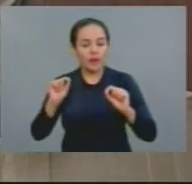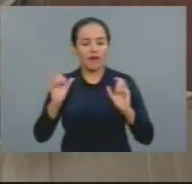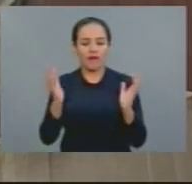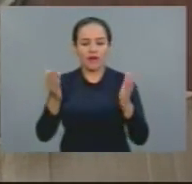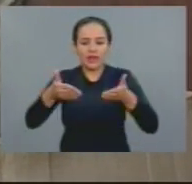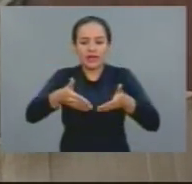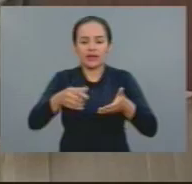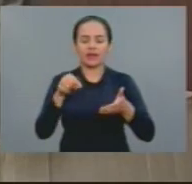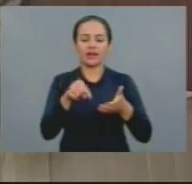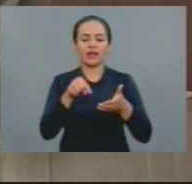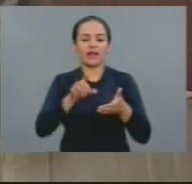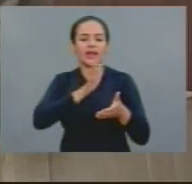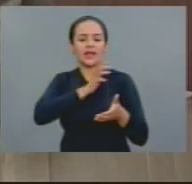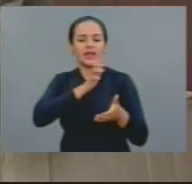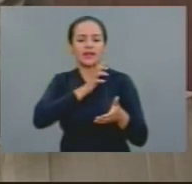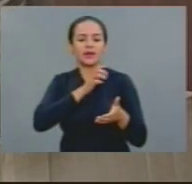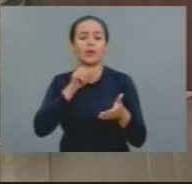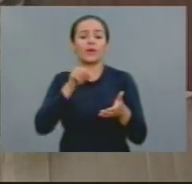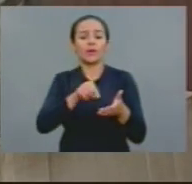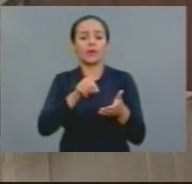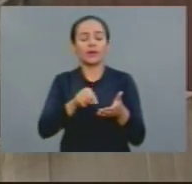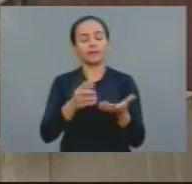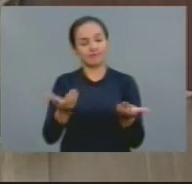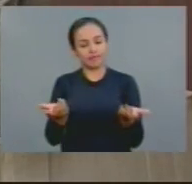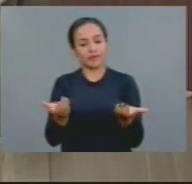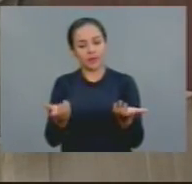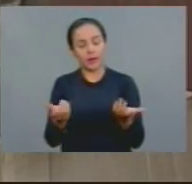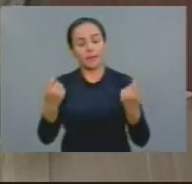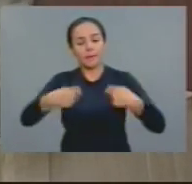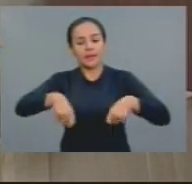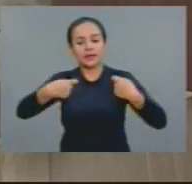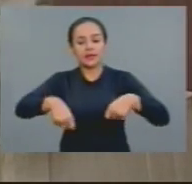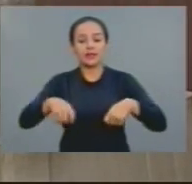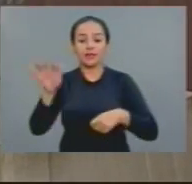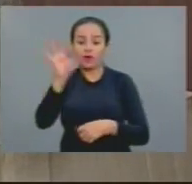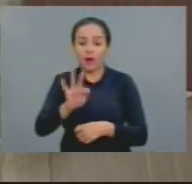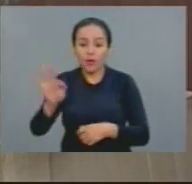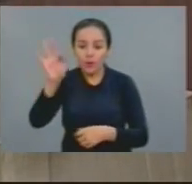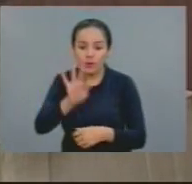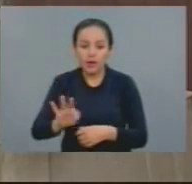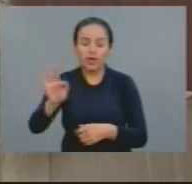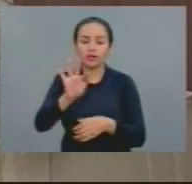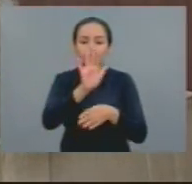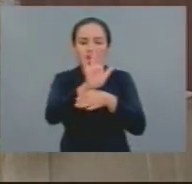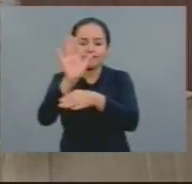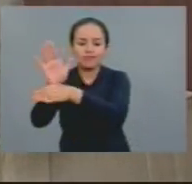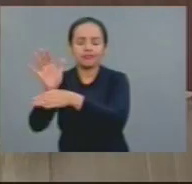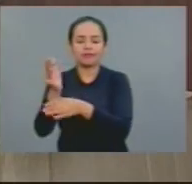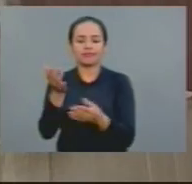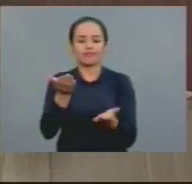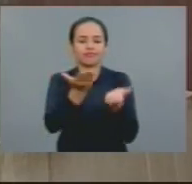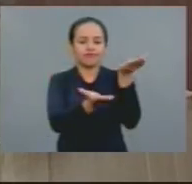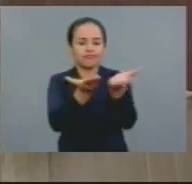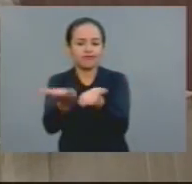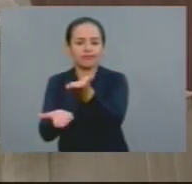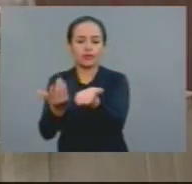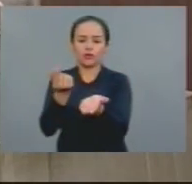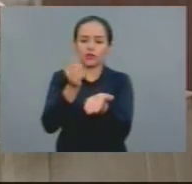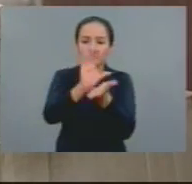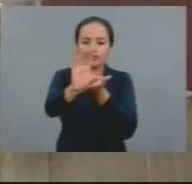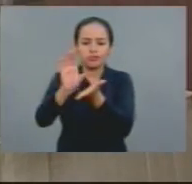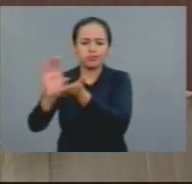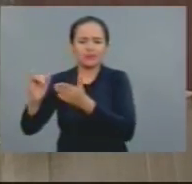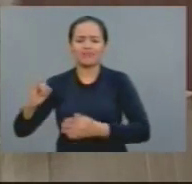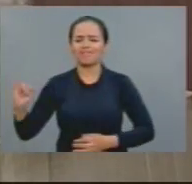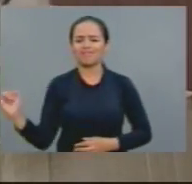concentrada, investir nas universidades estaduais é condição